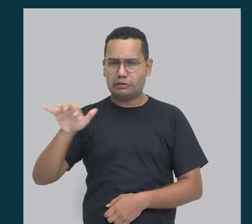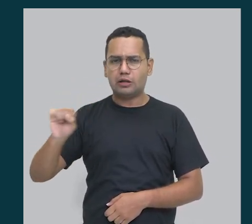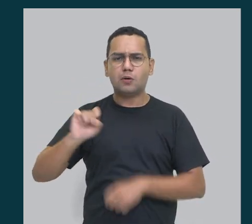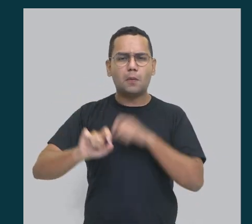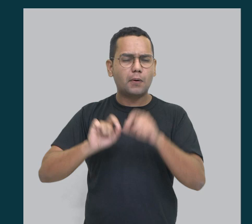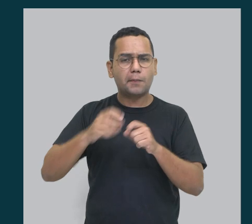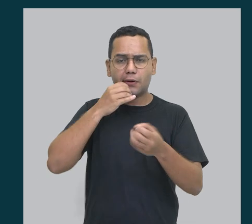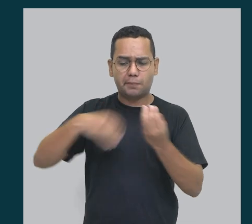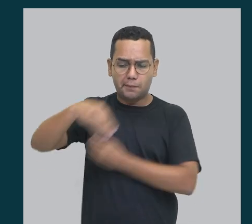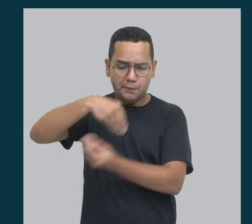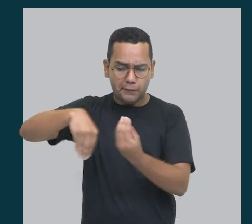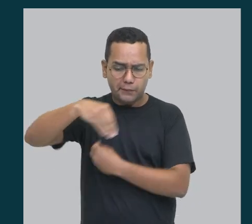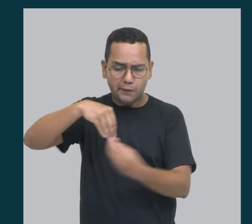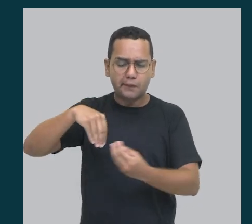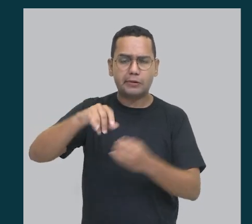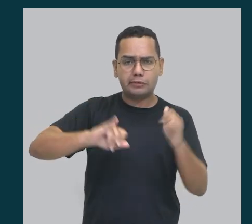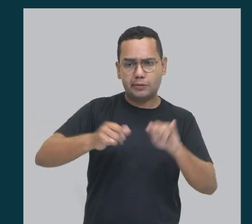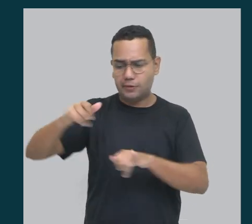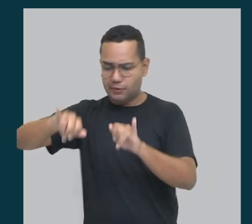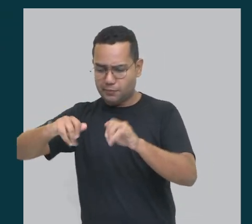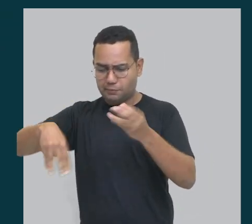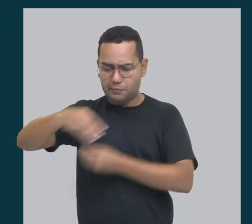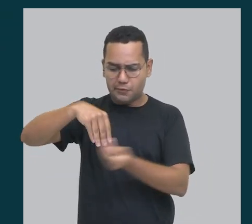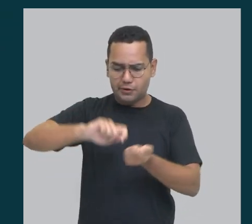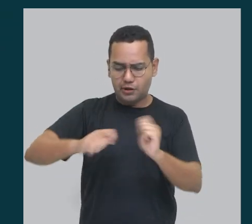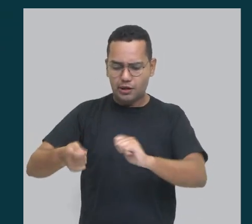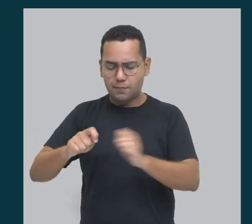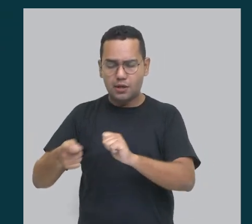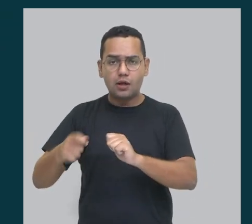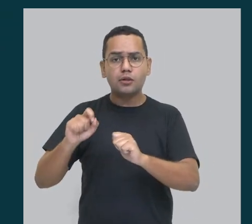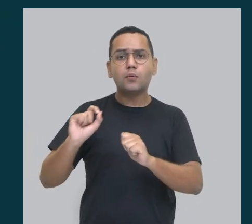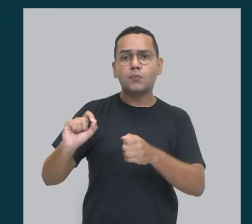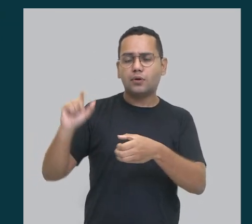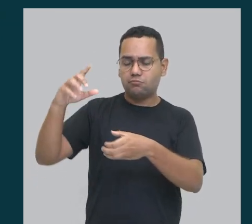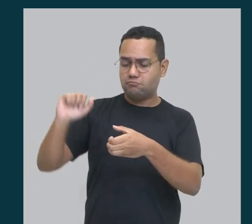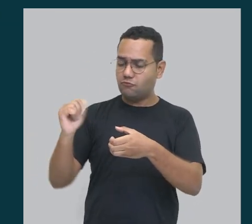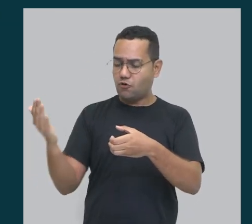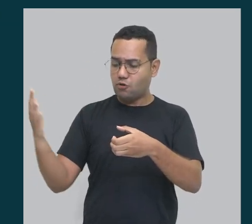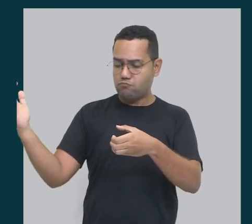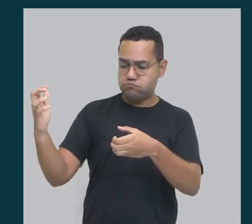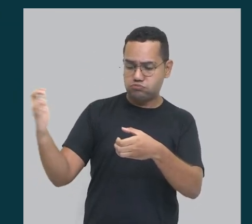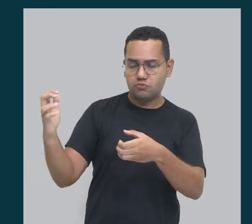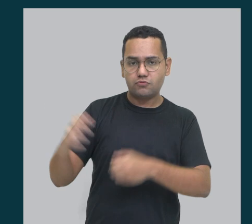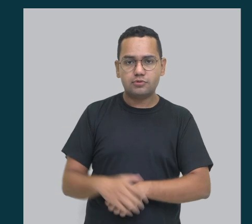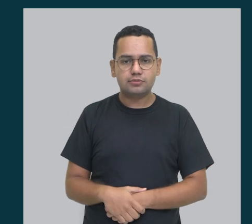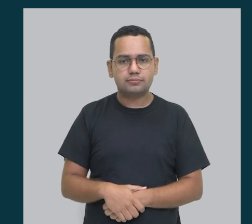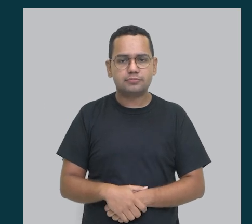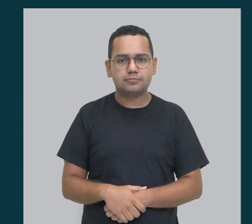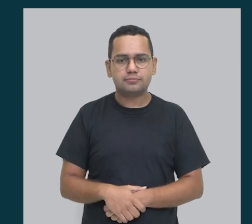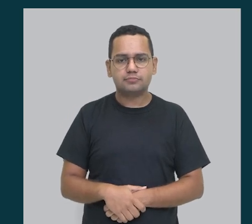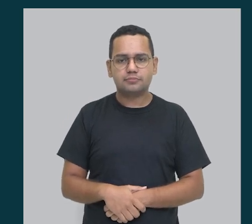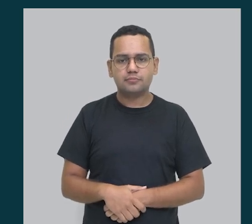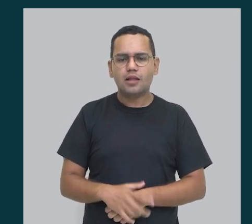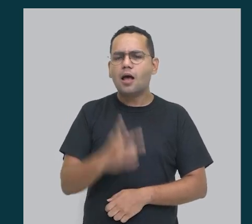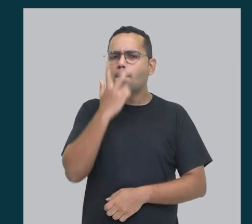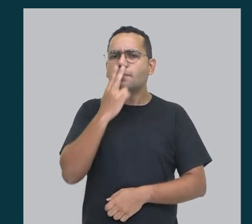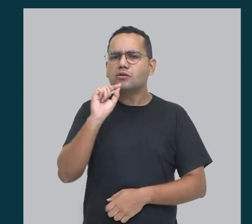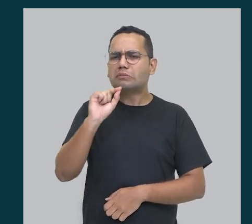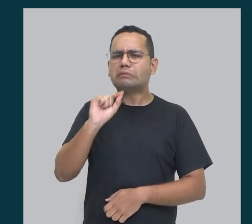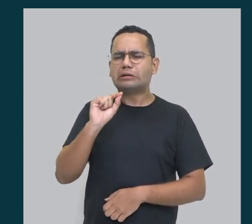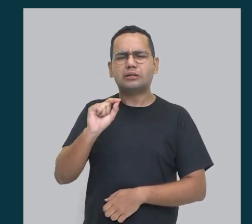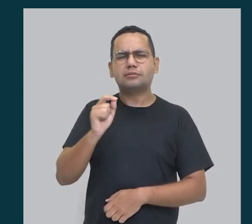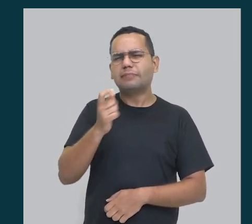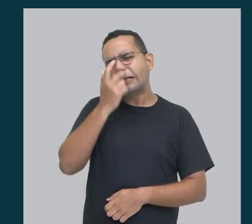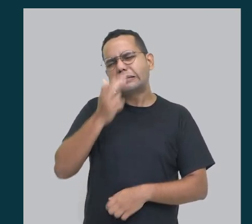elemento químico em outro, ela produz uma força na direção de fora, como se fosse para a estrela